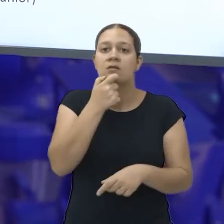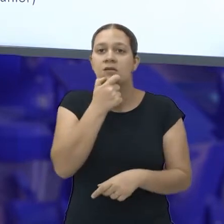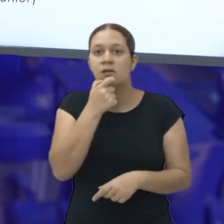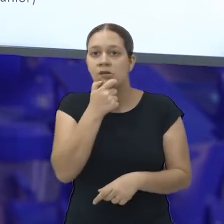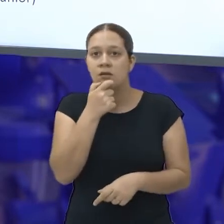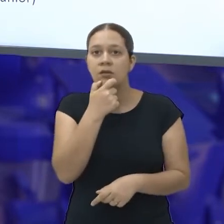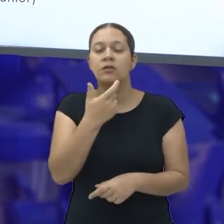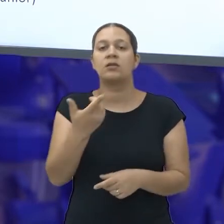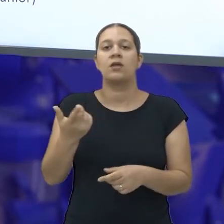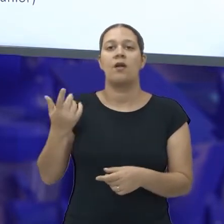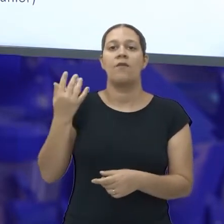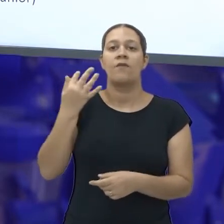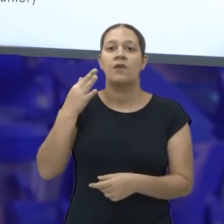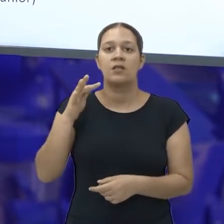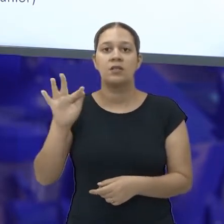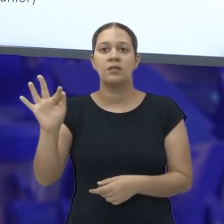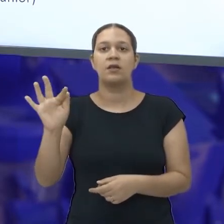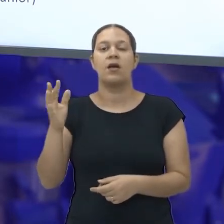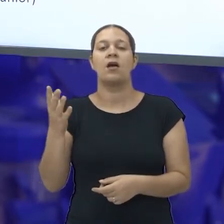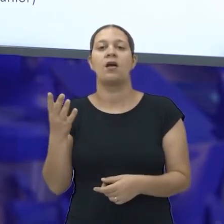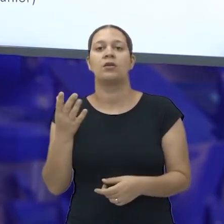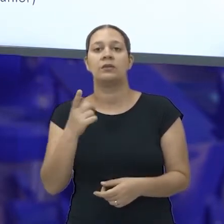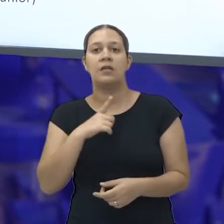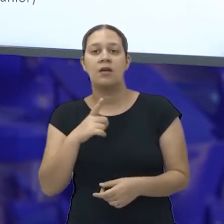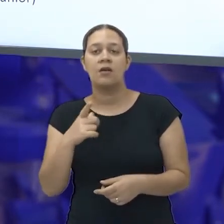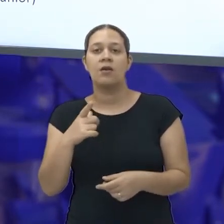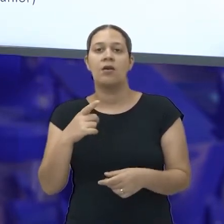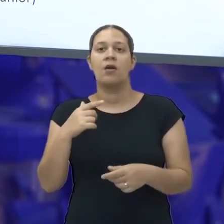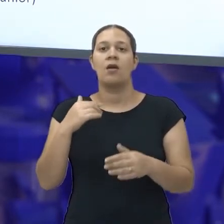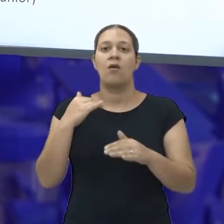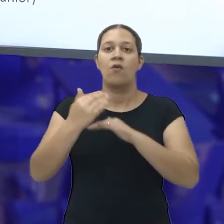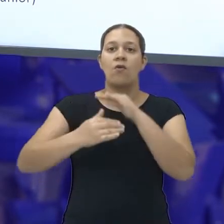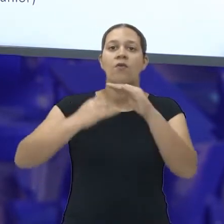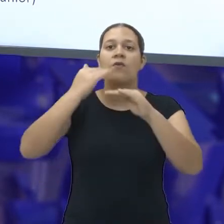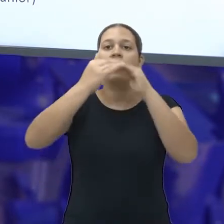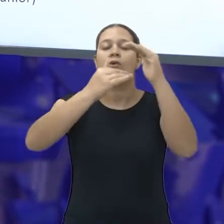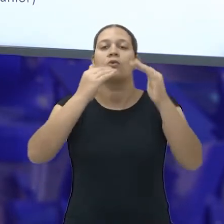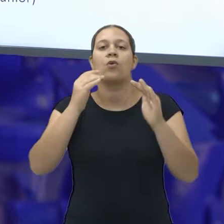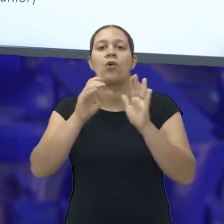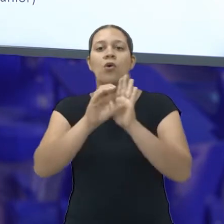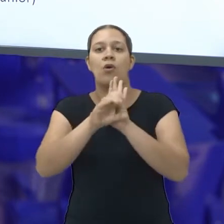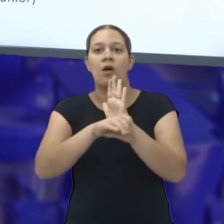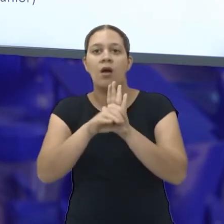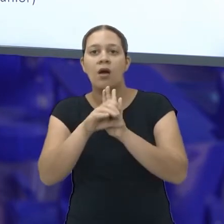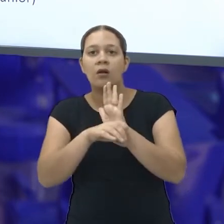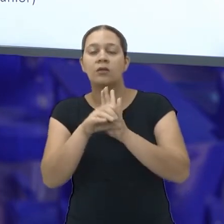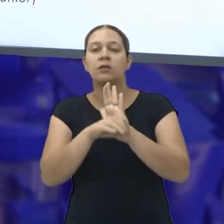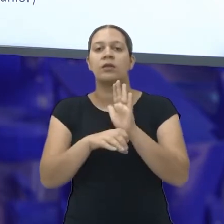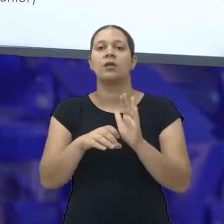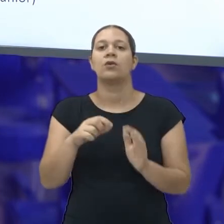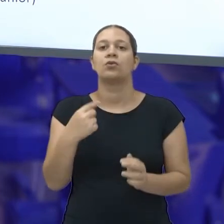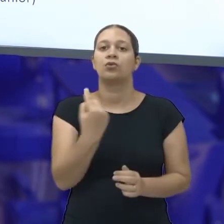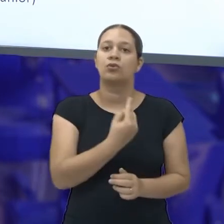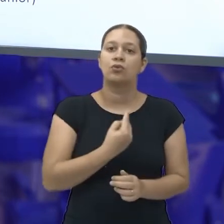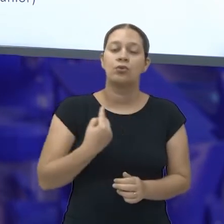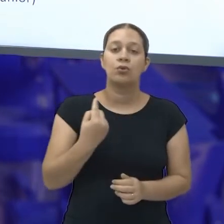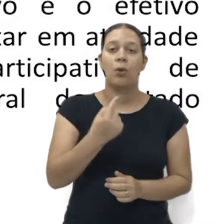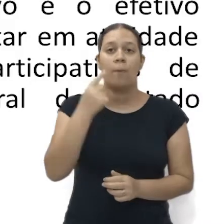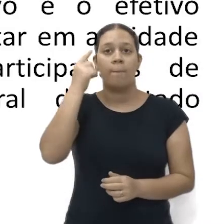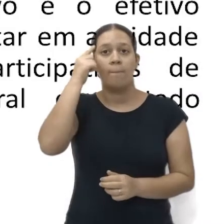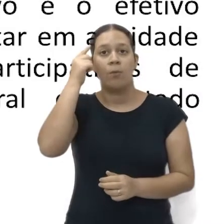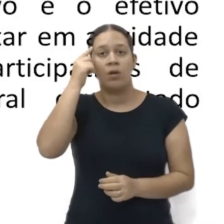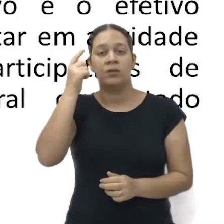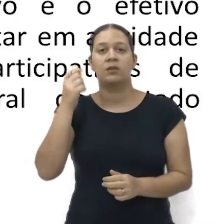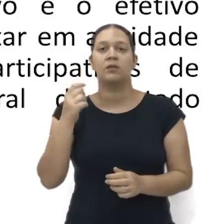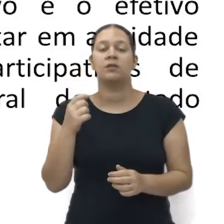da experiência francesa, então foi havendo a evolução desse conceito até chegar no que a gente pensa hoje, né?